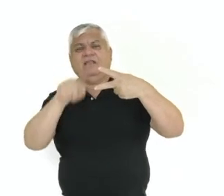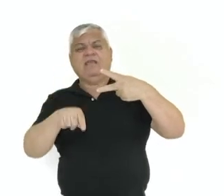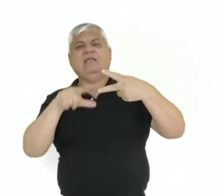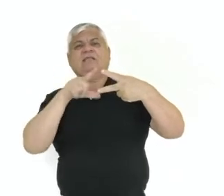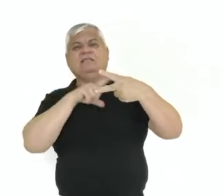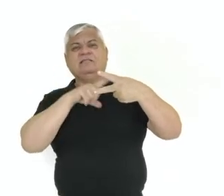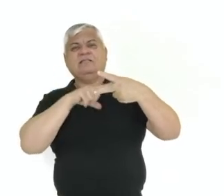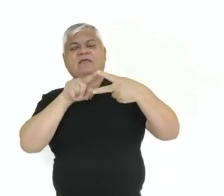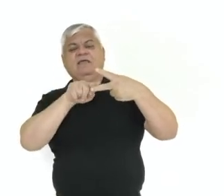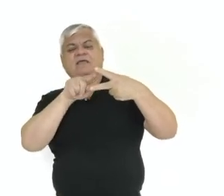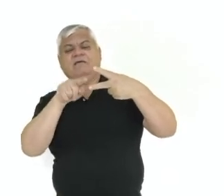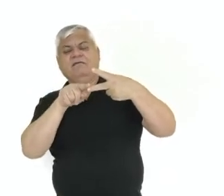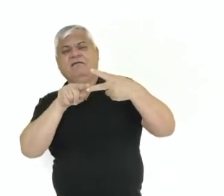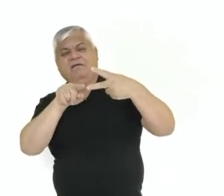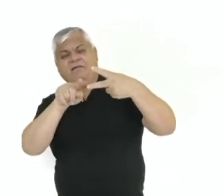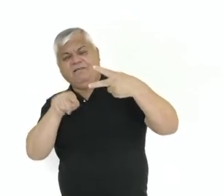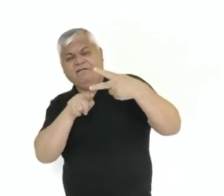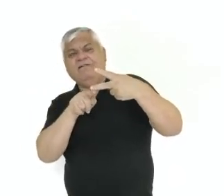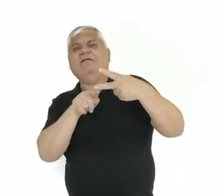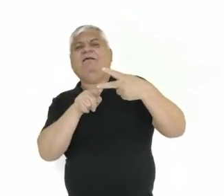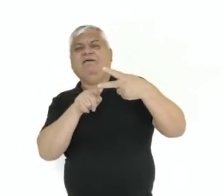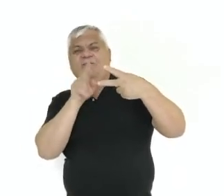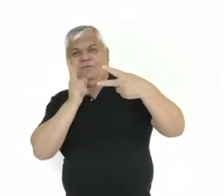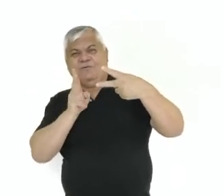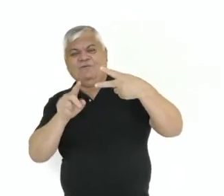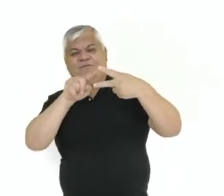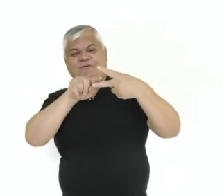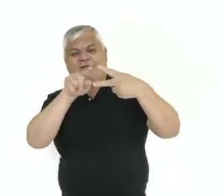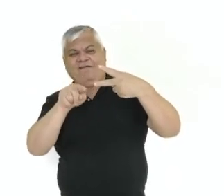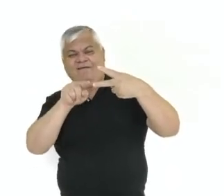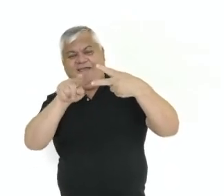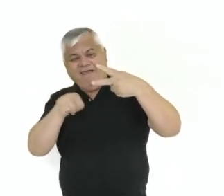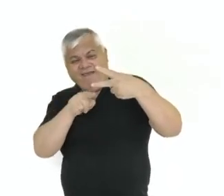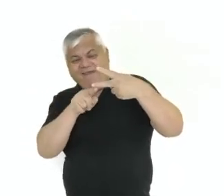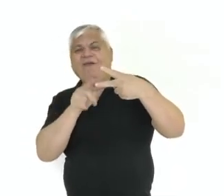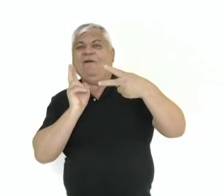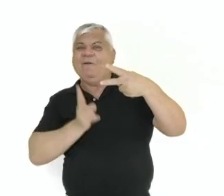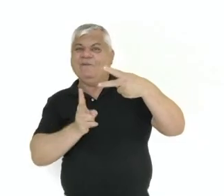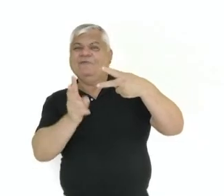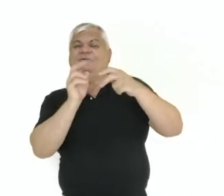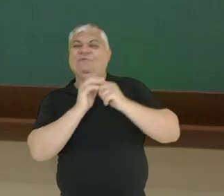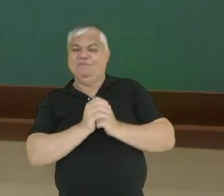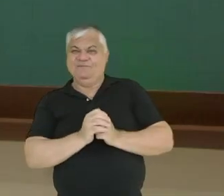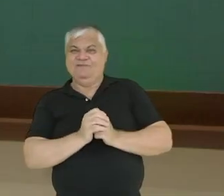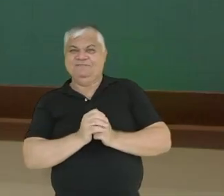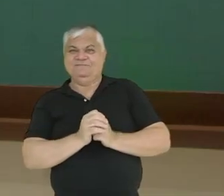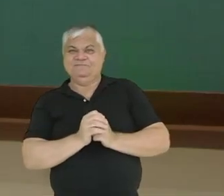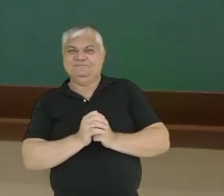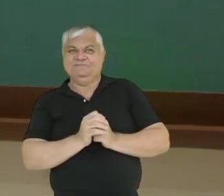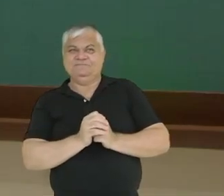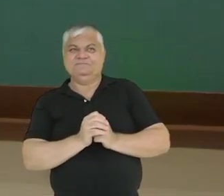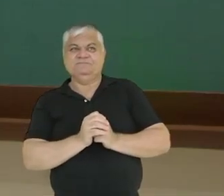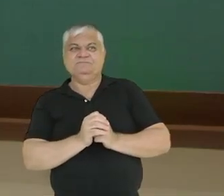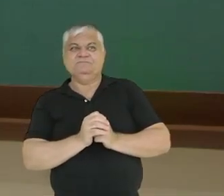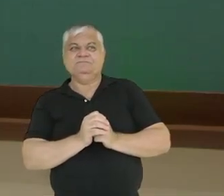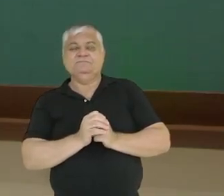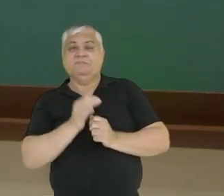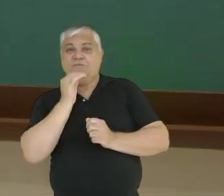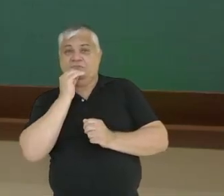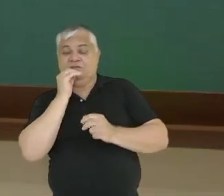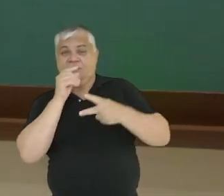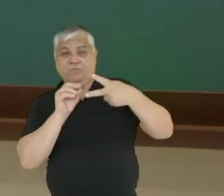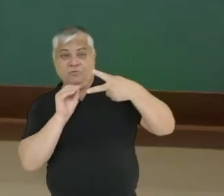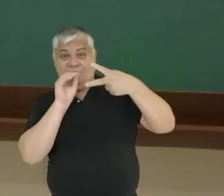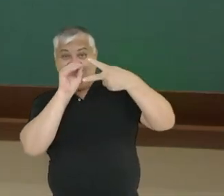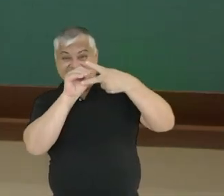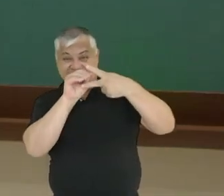do polígono e pelo prolongamento de um lado consecutivo a ele. Um ângulo